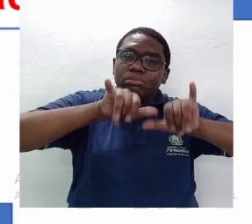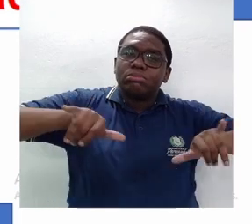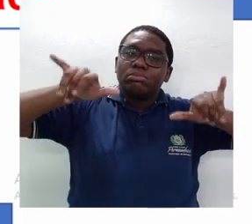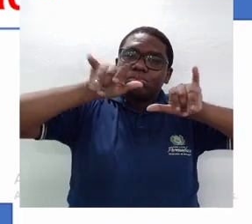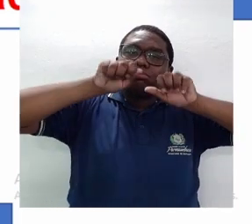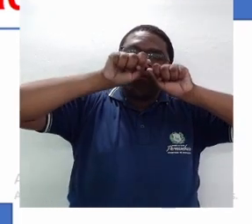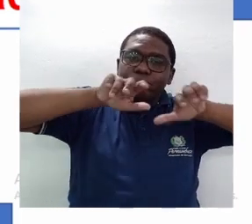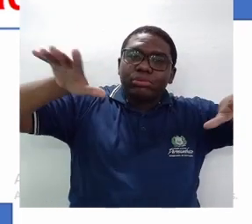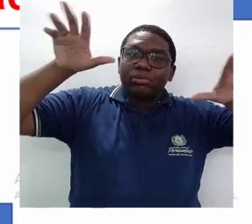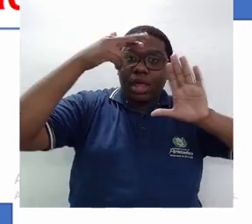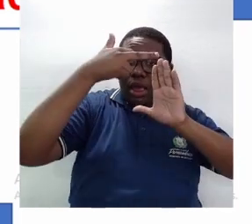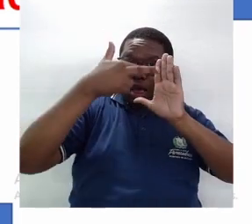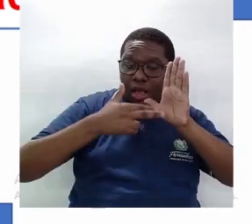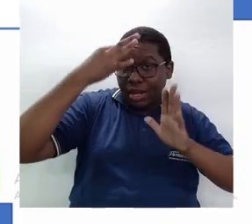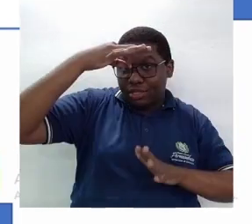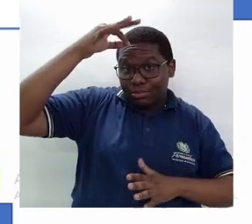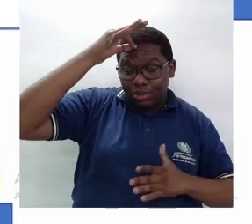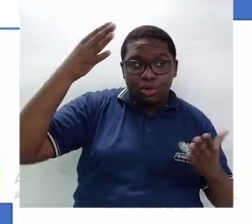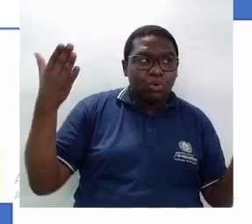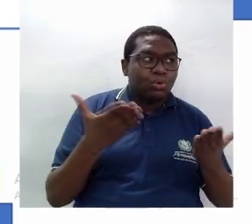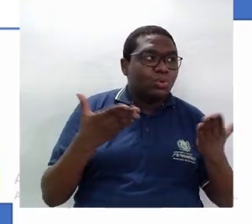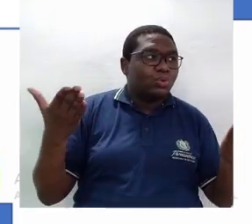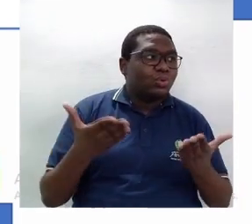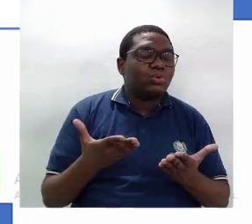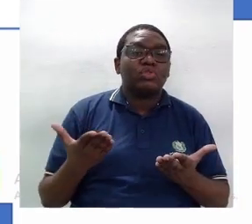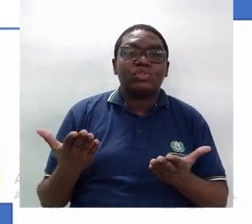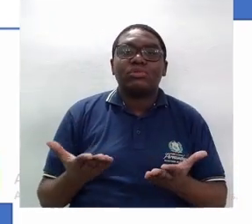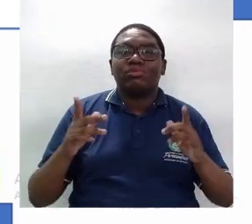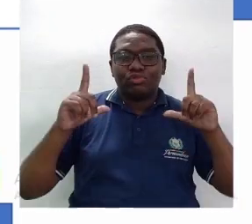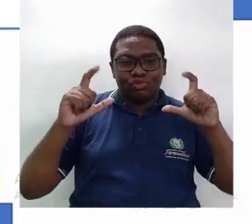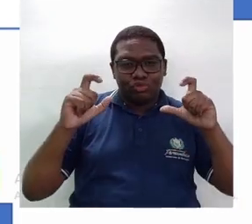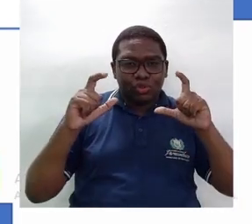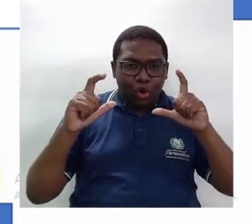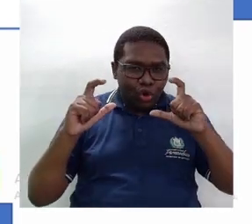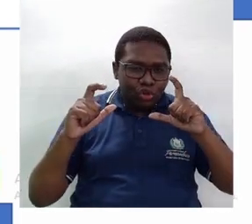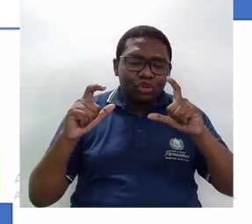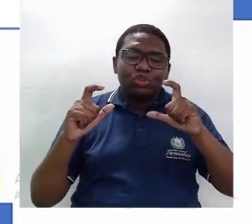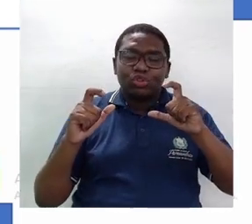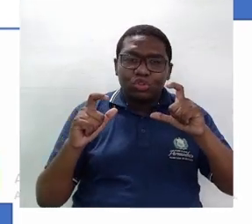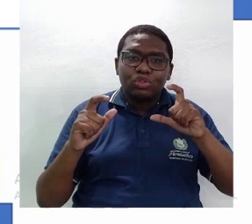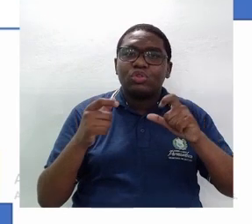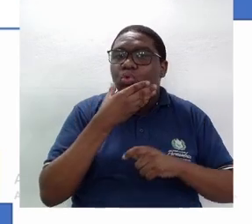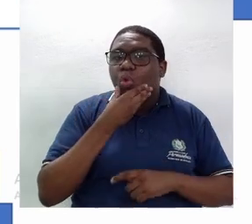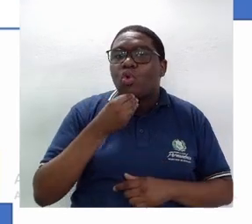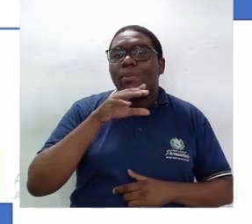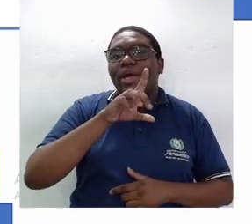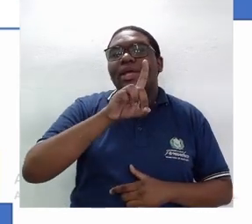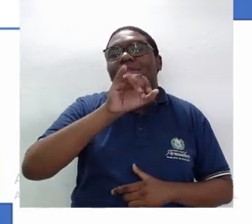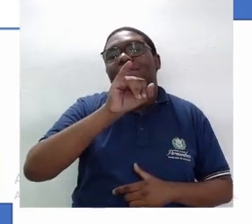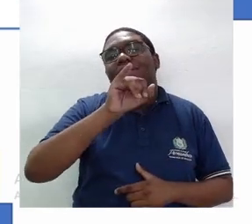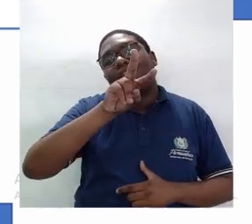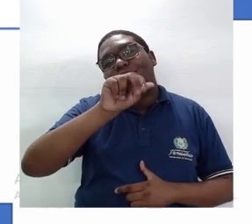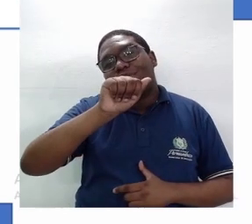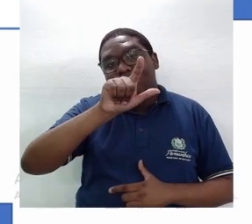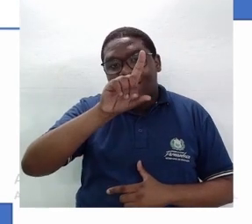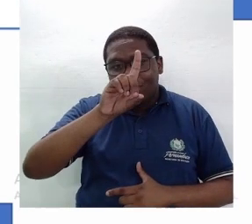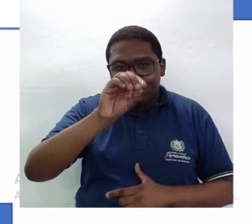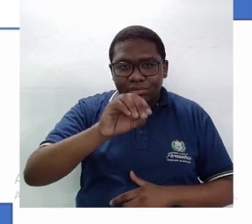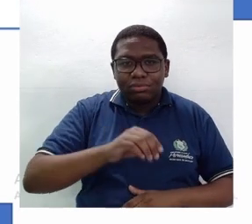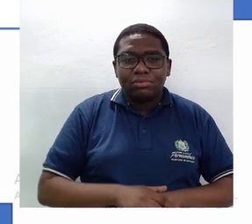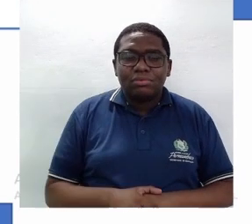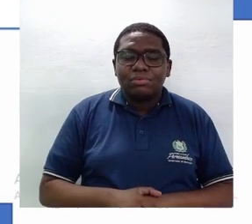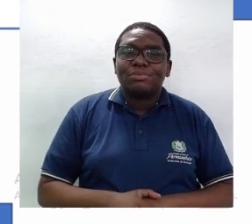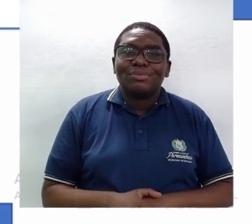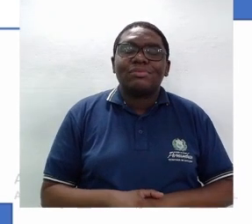da doutrina espírita na atualidade. Aqui nós trago para vocês uma foto de Divaldo, certo? E